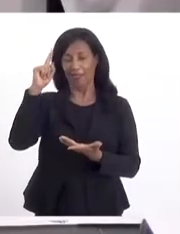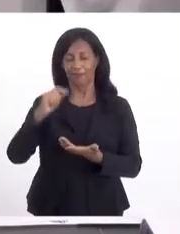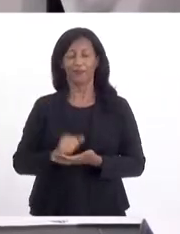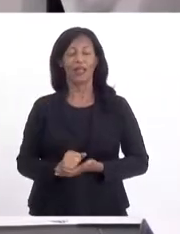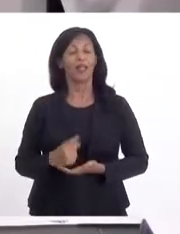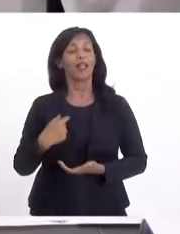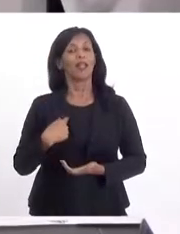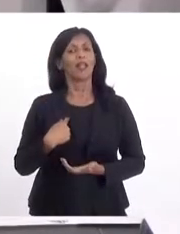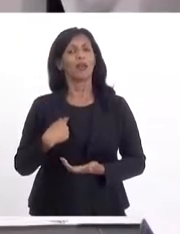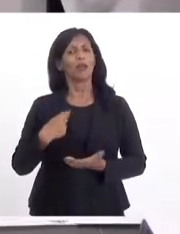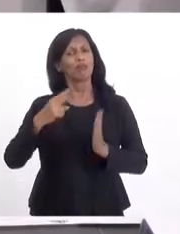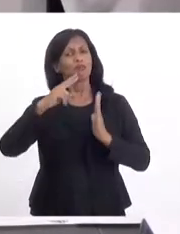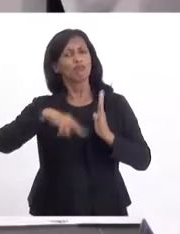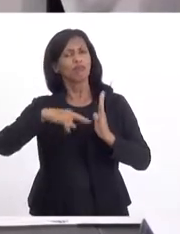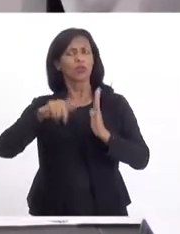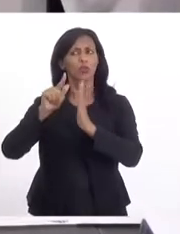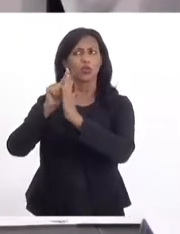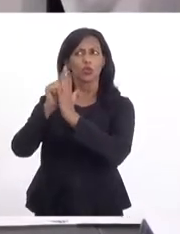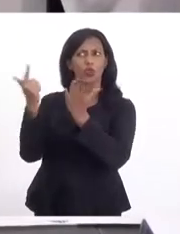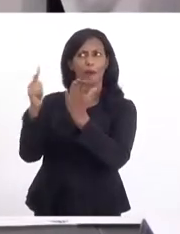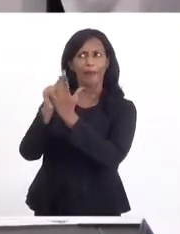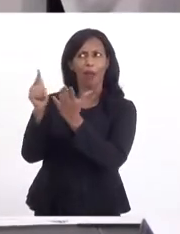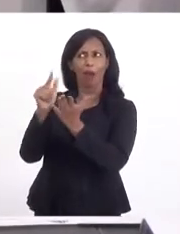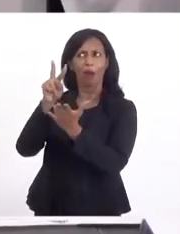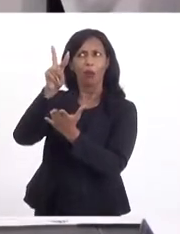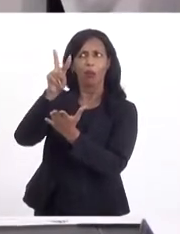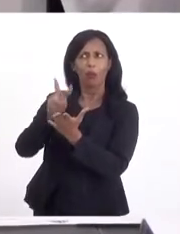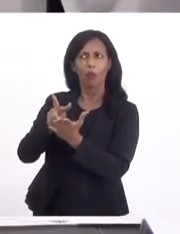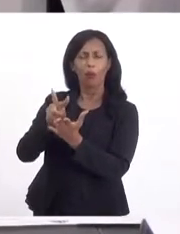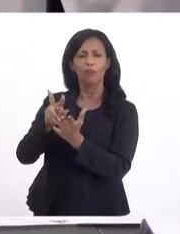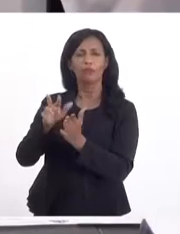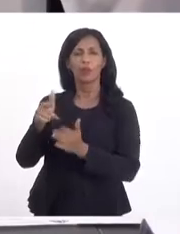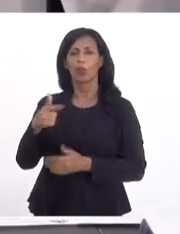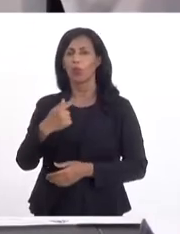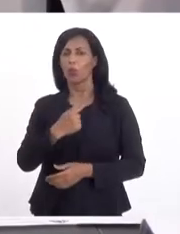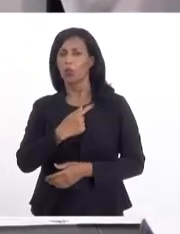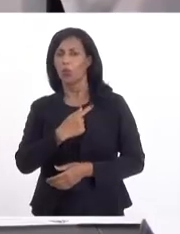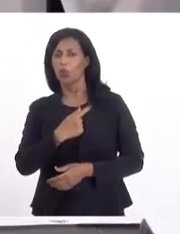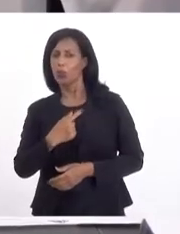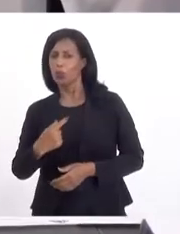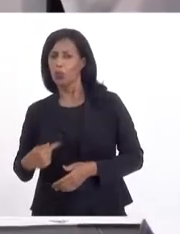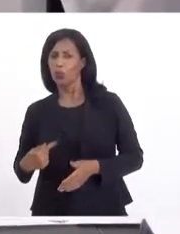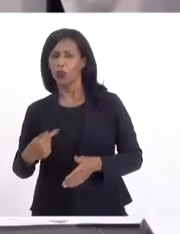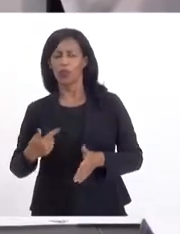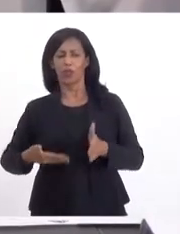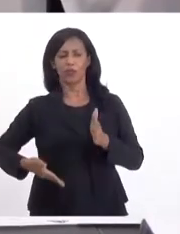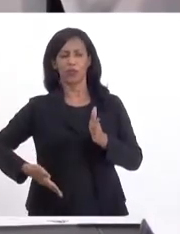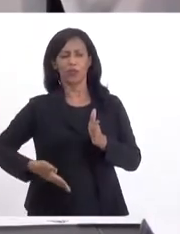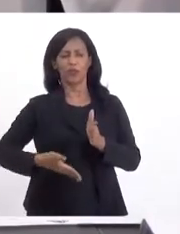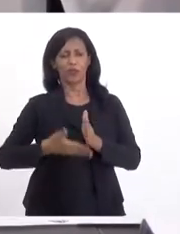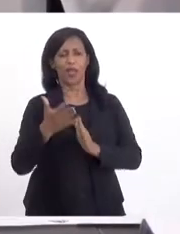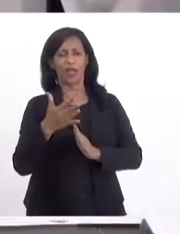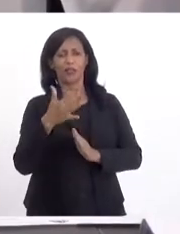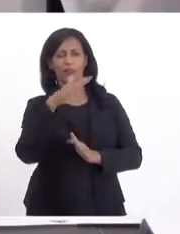jornais que, volta e meia, o governador vai para uma região do nosso estado.